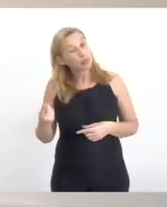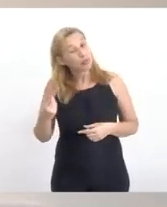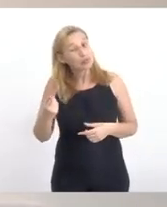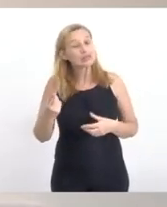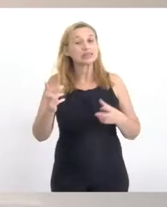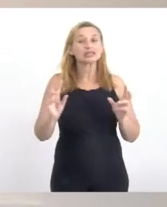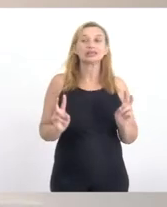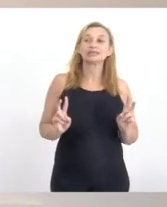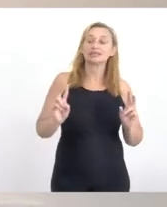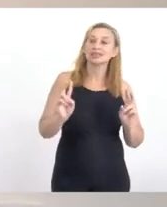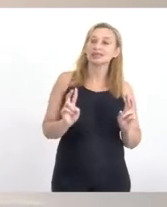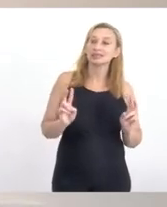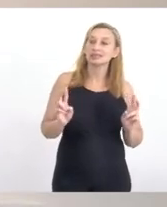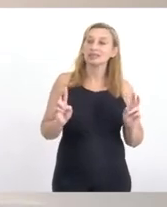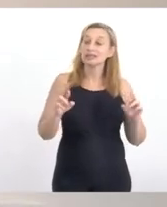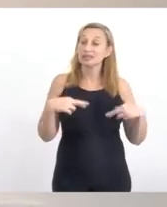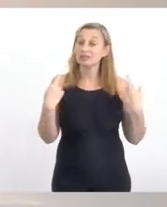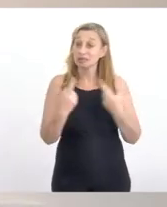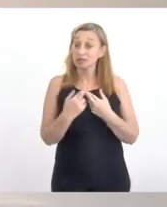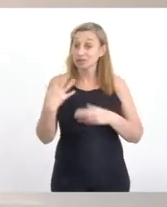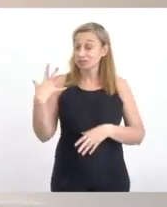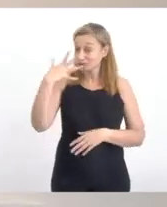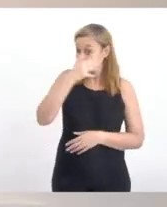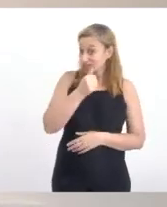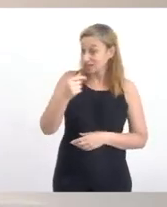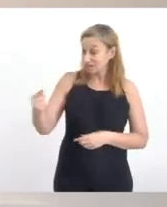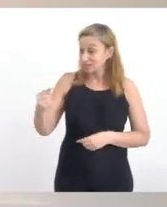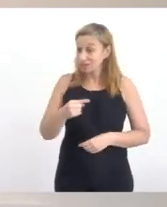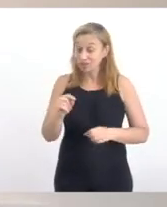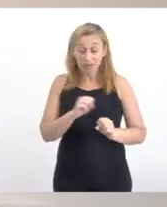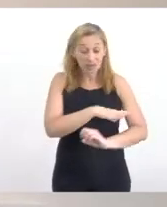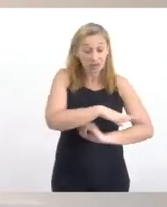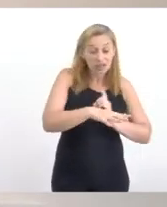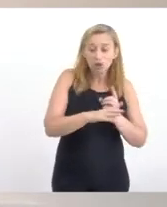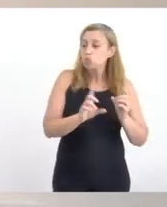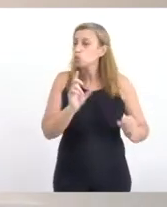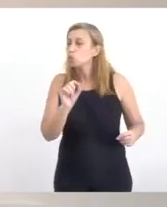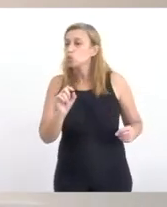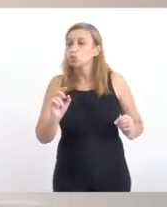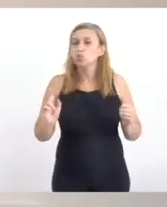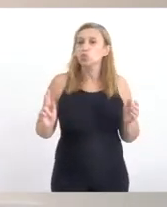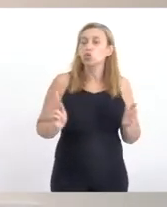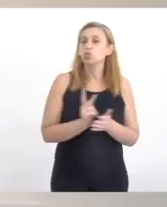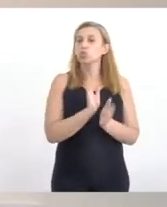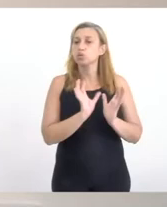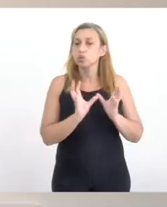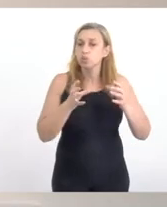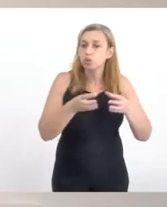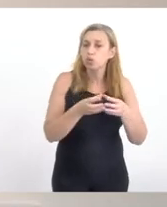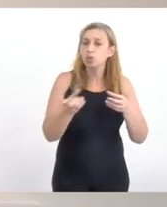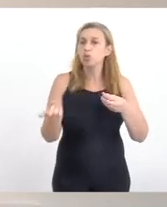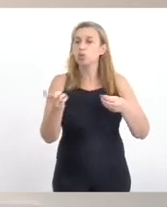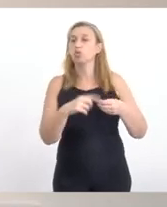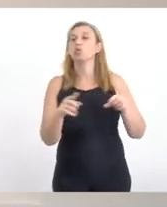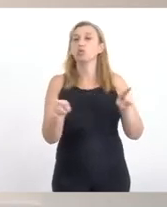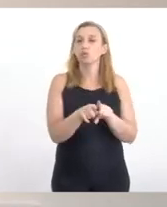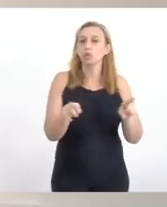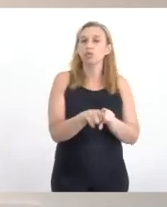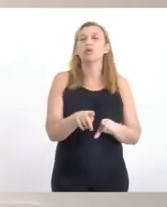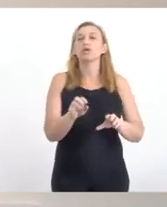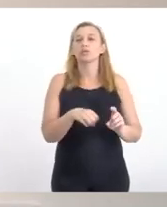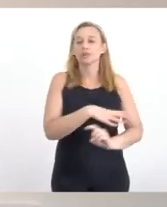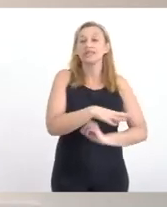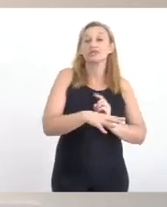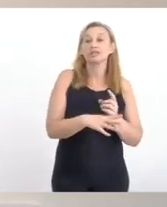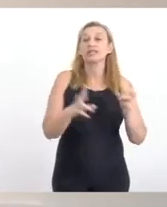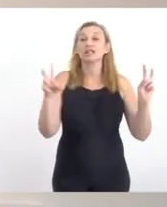por esse evento aqui tão bonito de trazer um pouco também né para a sociedade O que foi a comissão trazer um retorno também para a sociedade